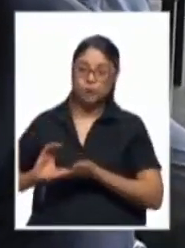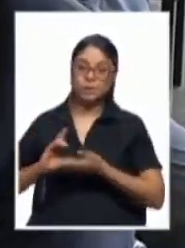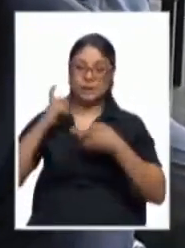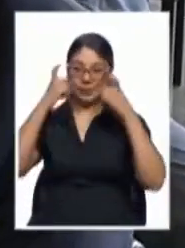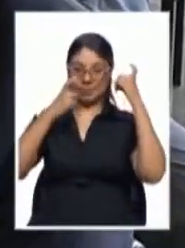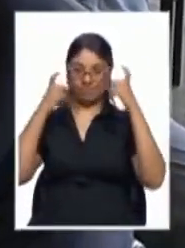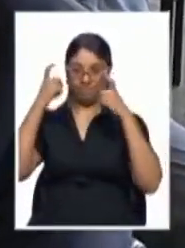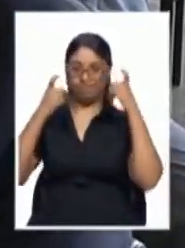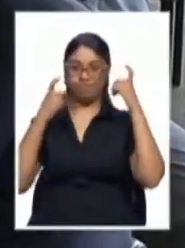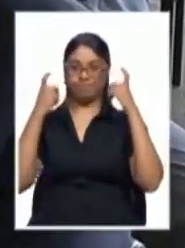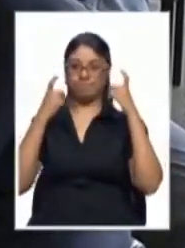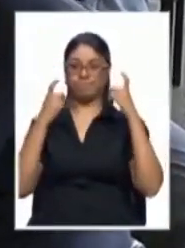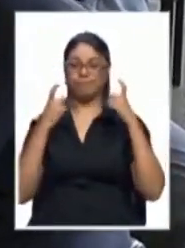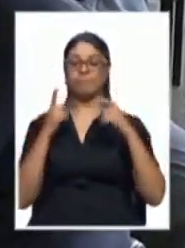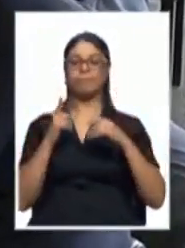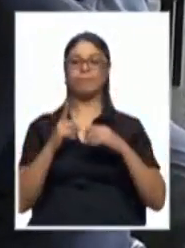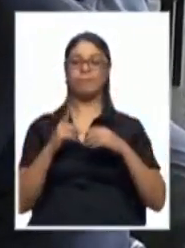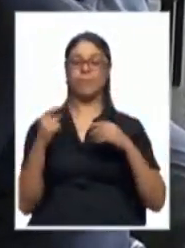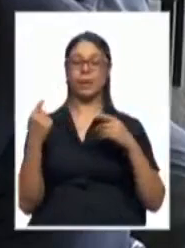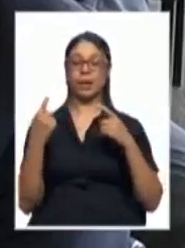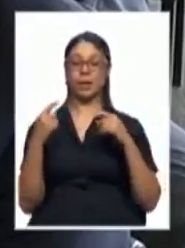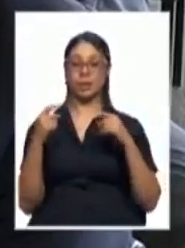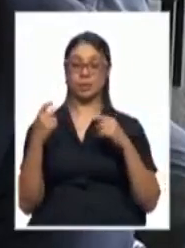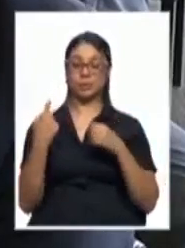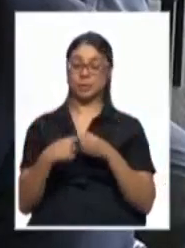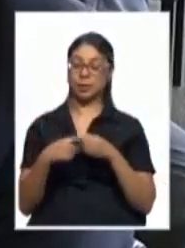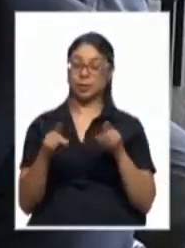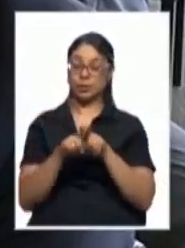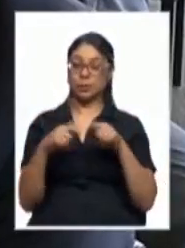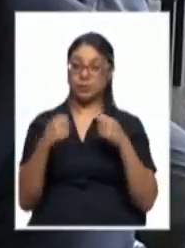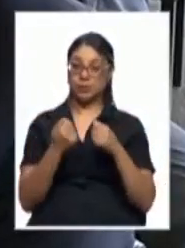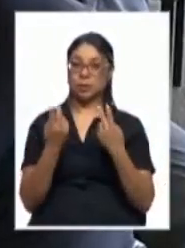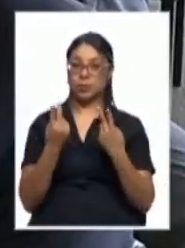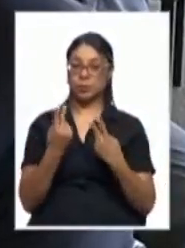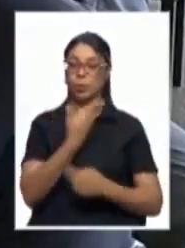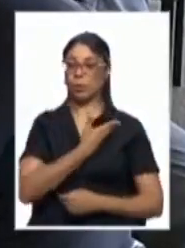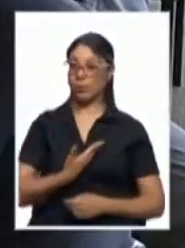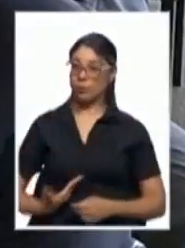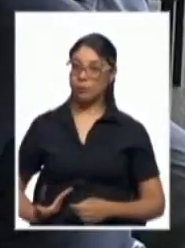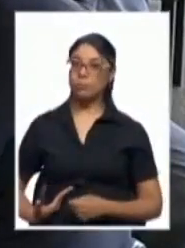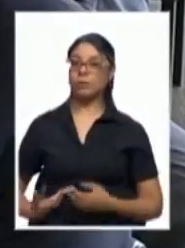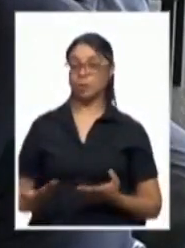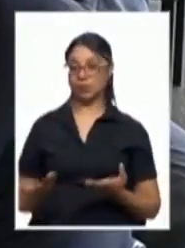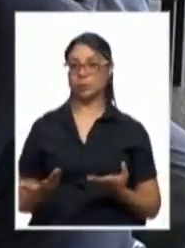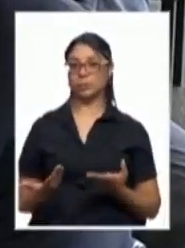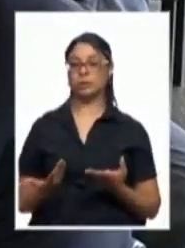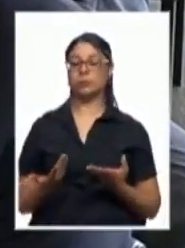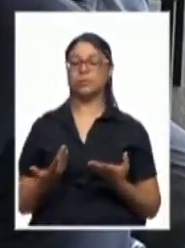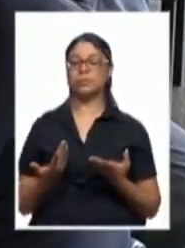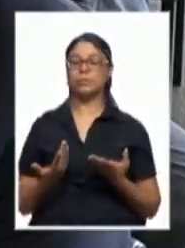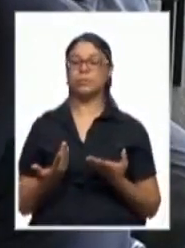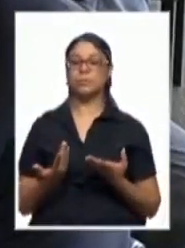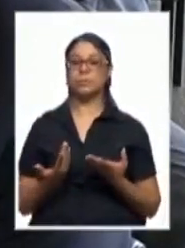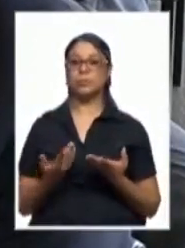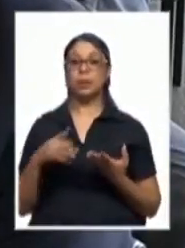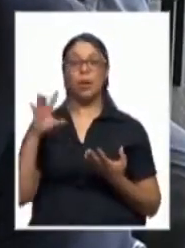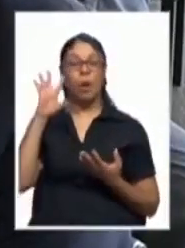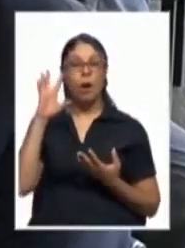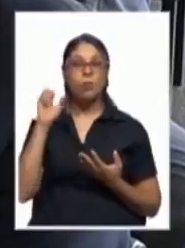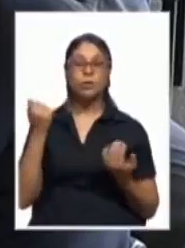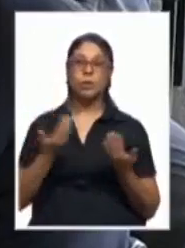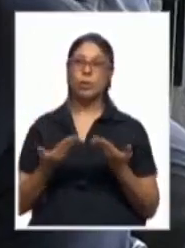também devem, como o governo do estado, não é diferente, né? E a gente está acreditando que a partir de agora, com a